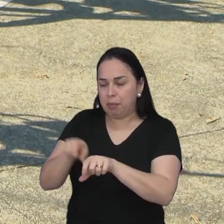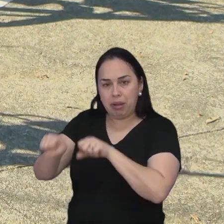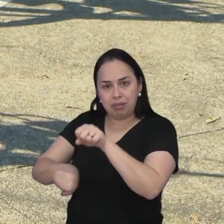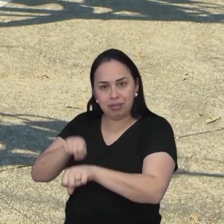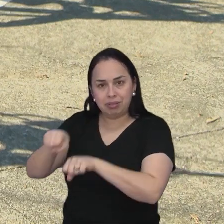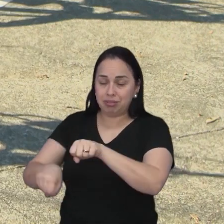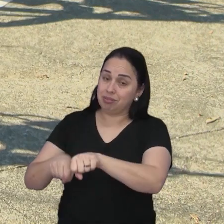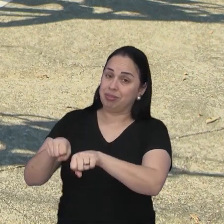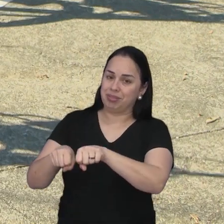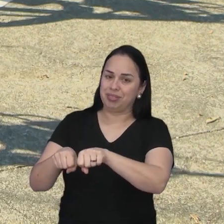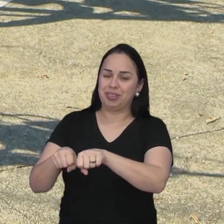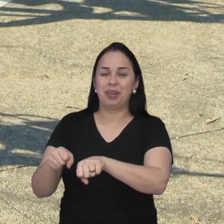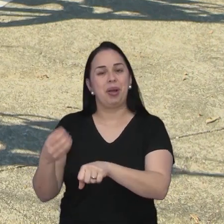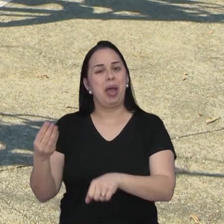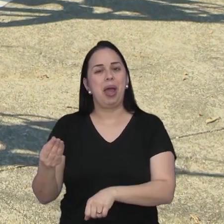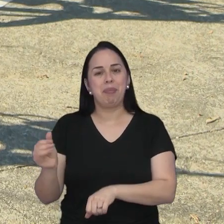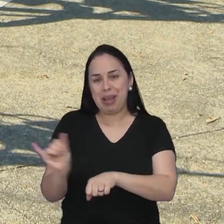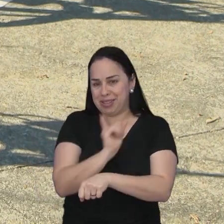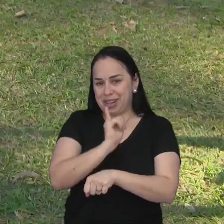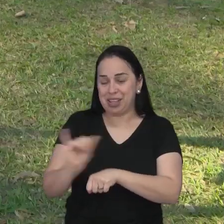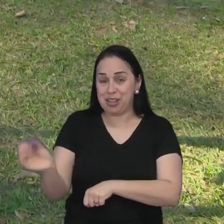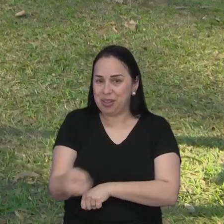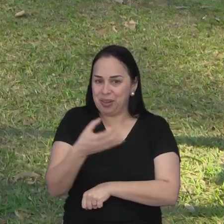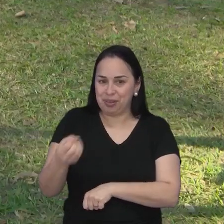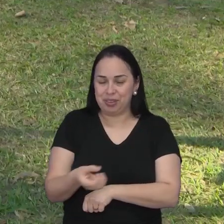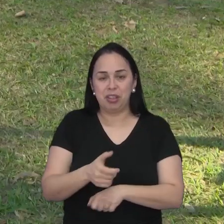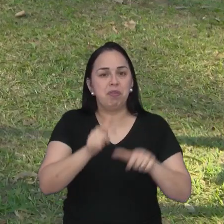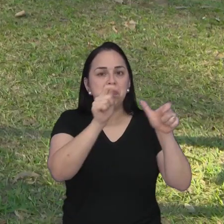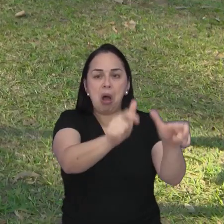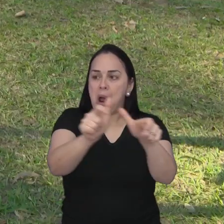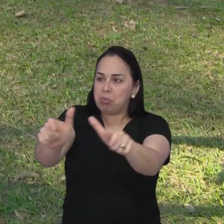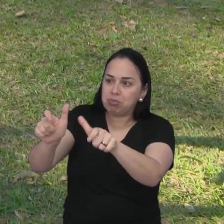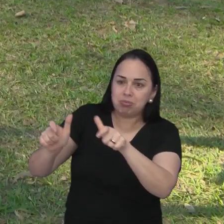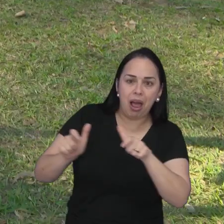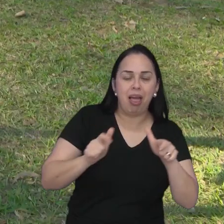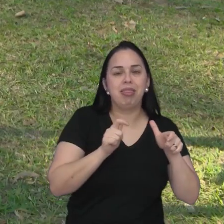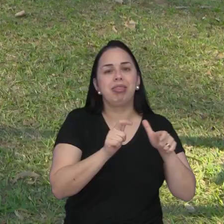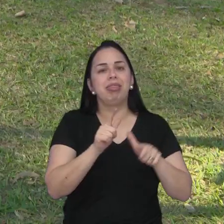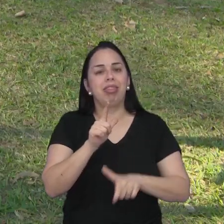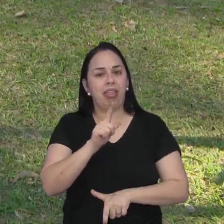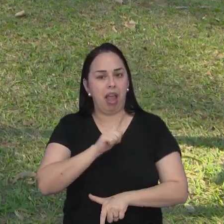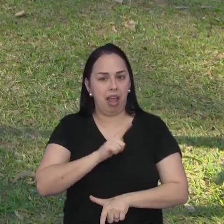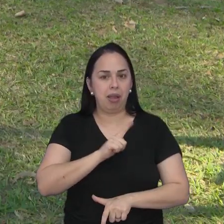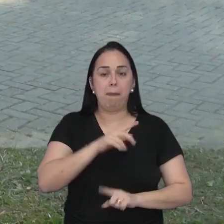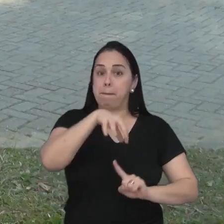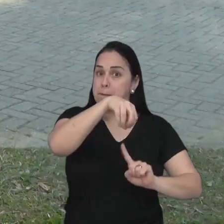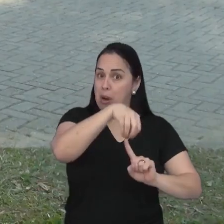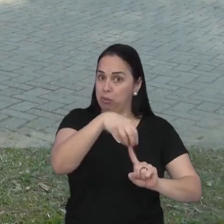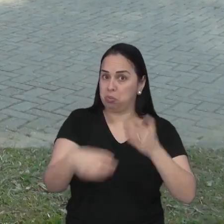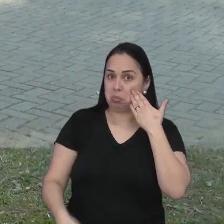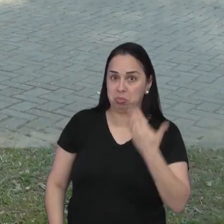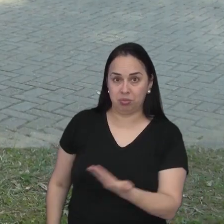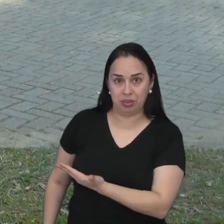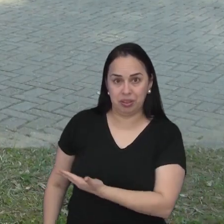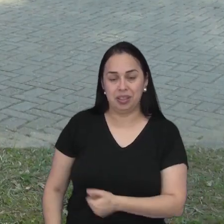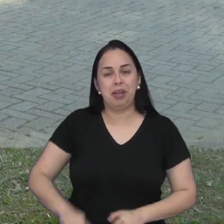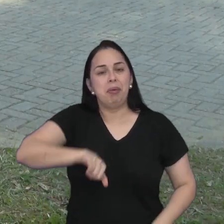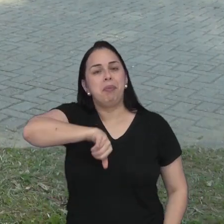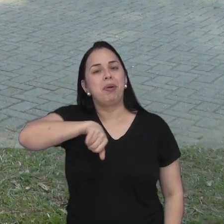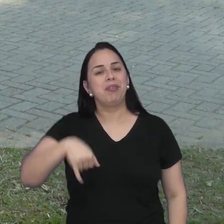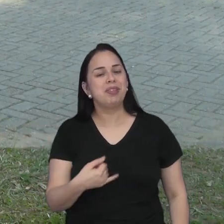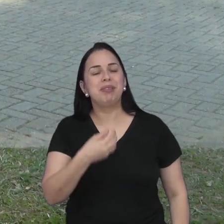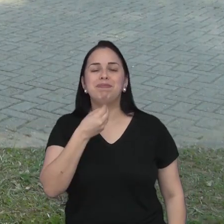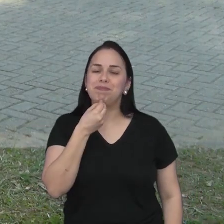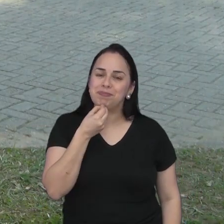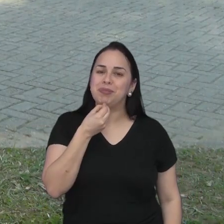mobilidade em São José dos Campos ganhou uma nova cara. Em vários pontos da cidade, estações como essas são um convite para